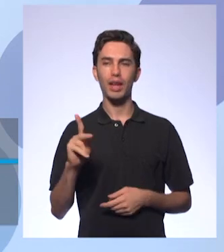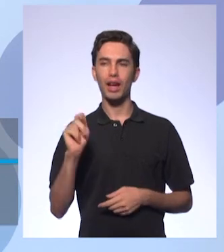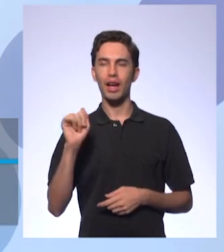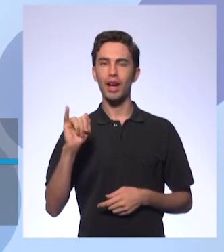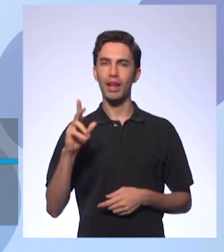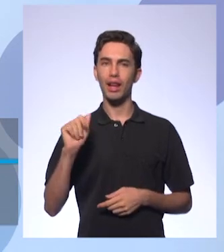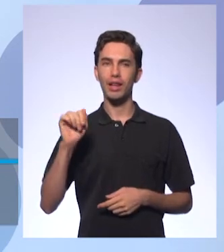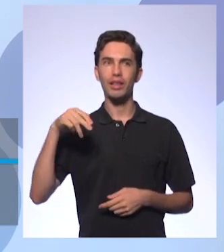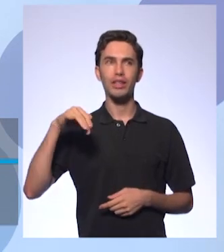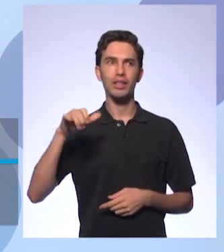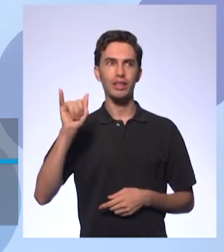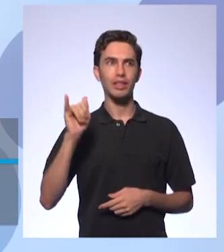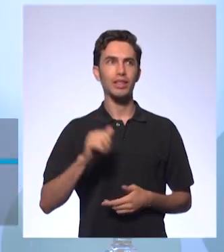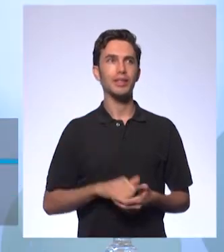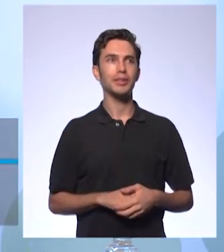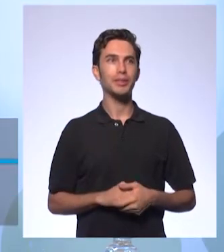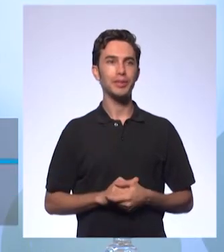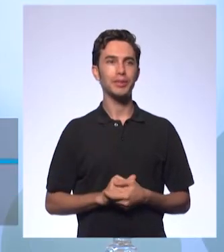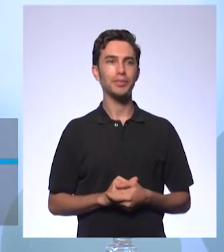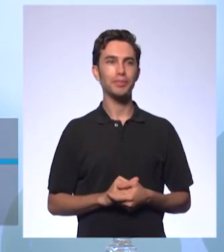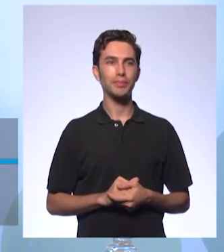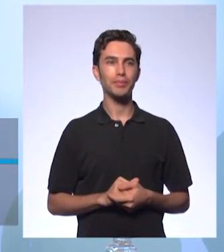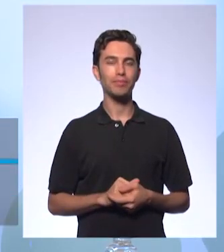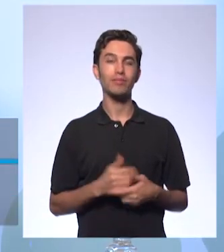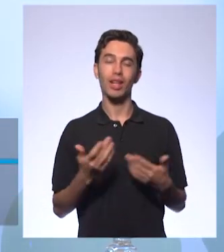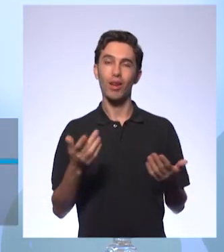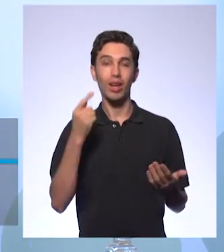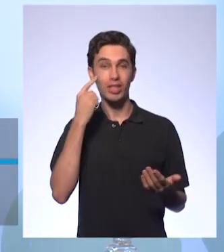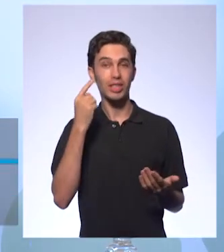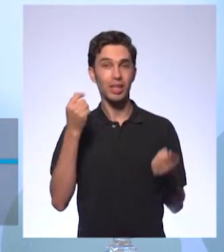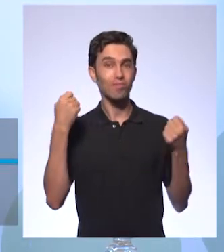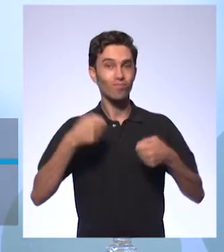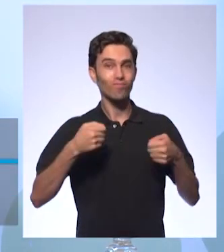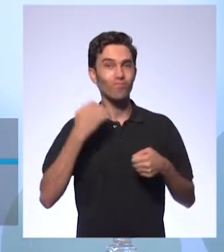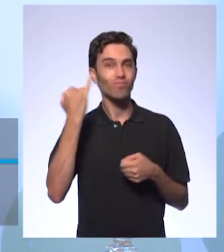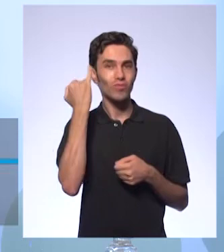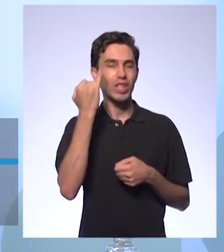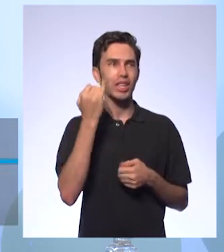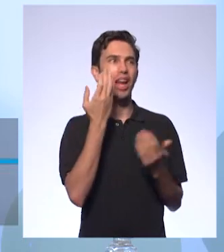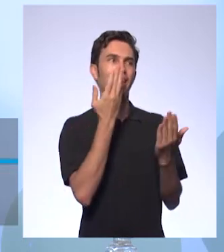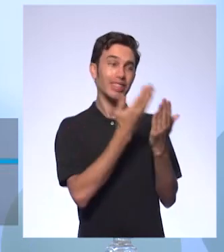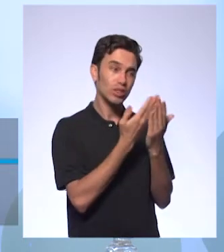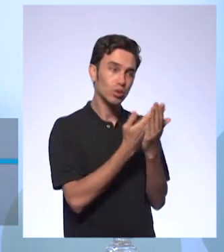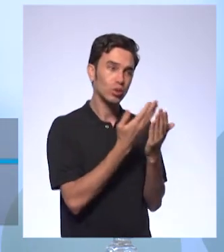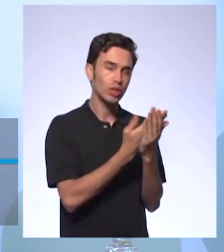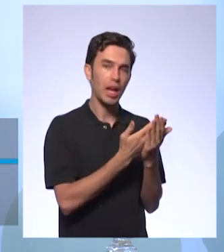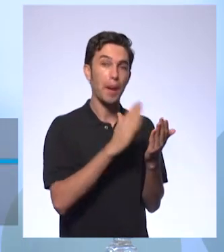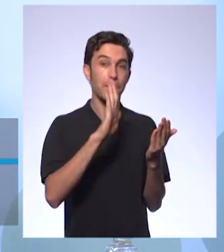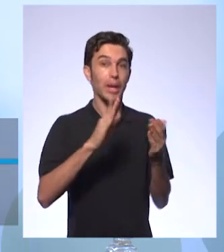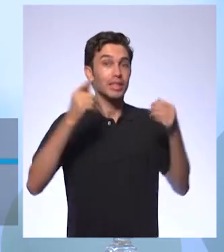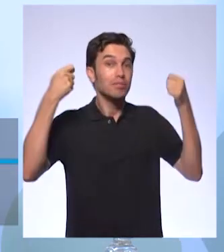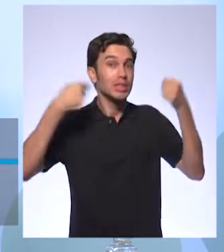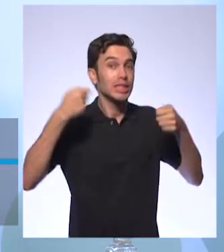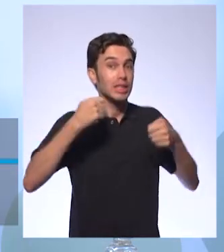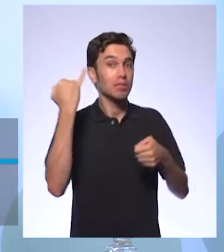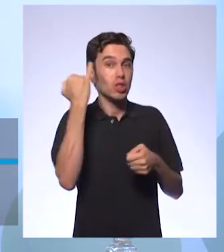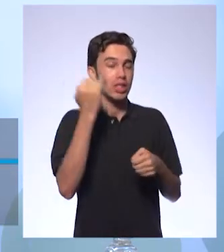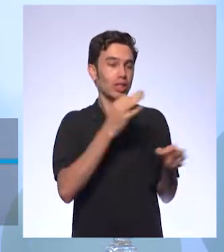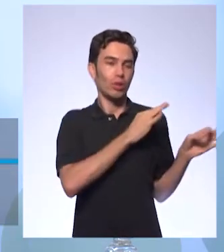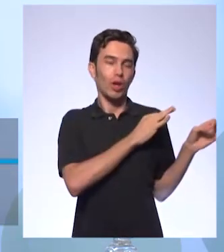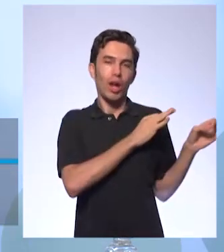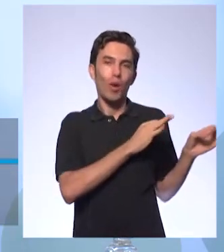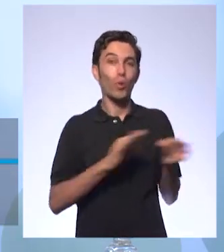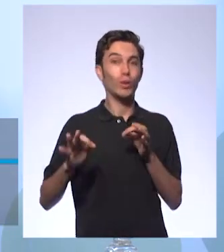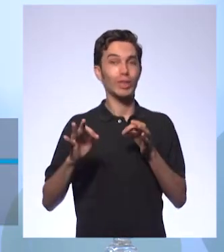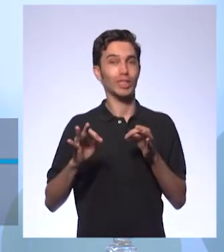Kaelaine. Eu acho que a grande questão é essa, né, gente? Estudar, mas para garantir eu ter uma rotina de